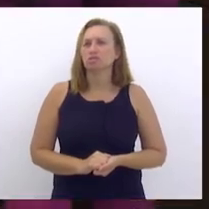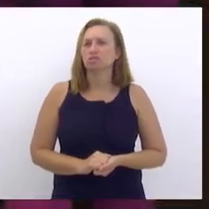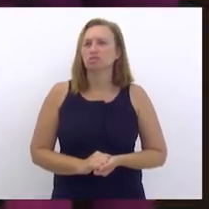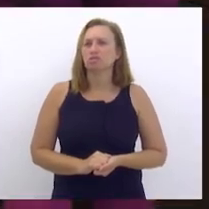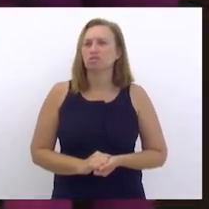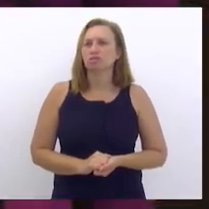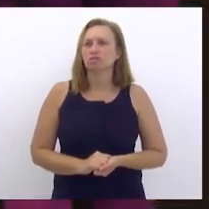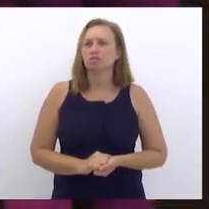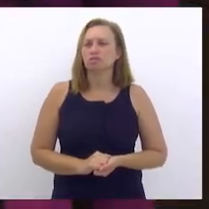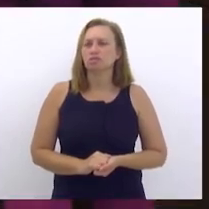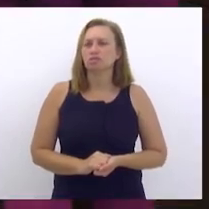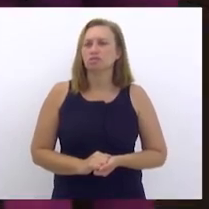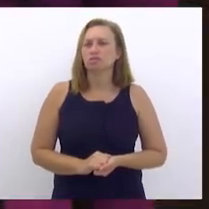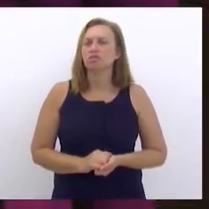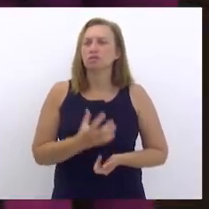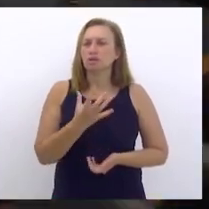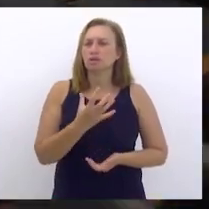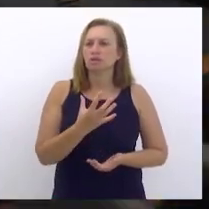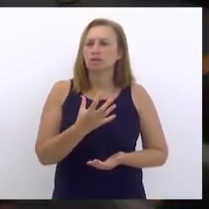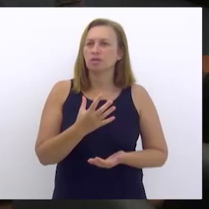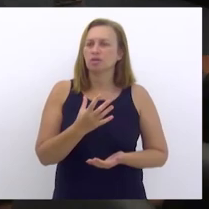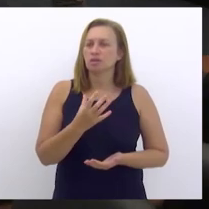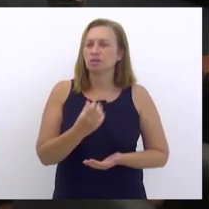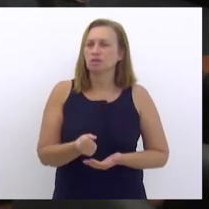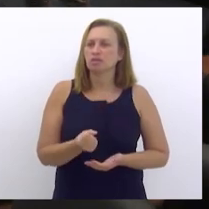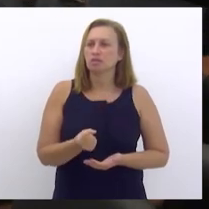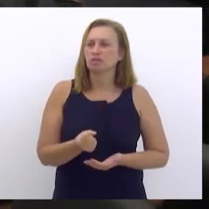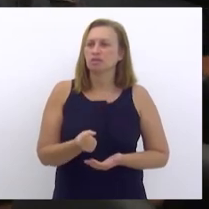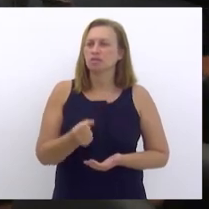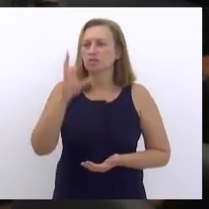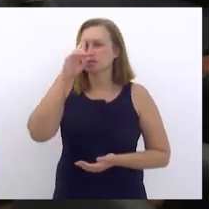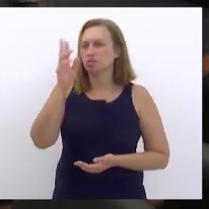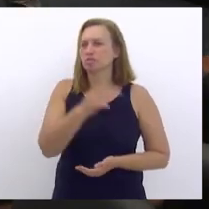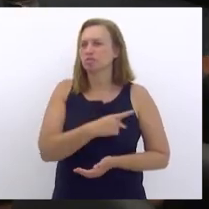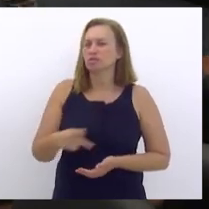Parecer é pela favorável, senhor presidente.